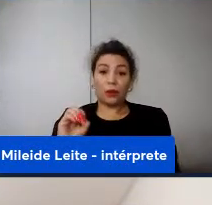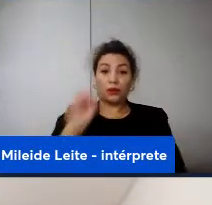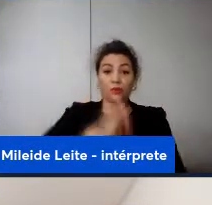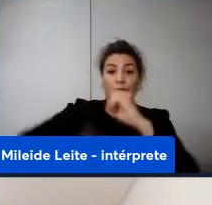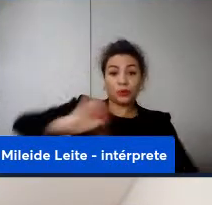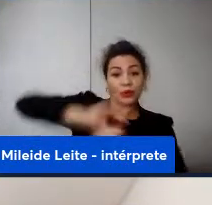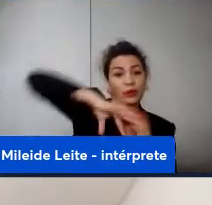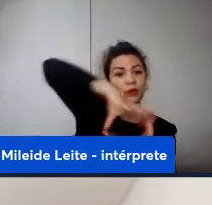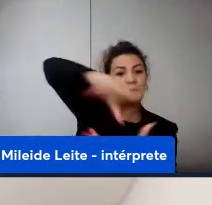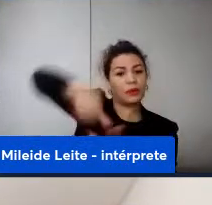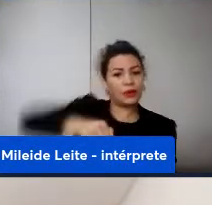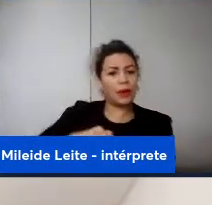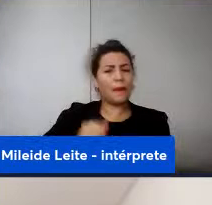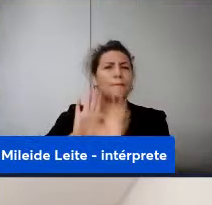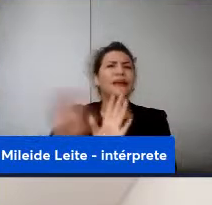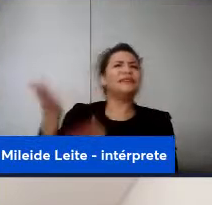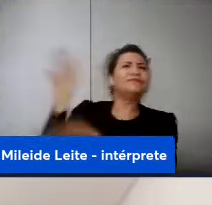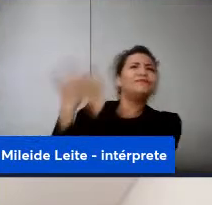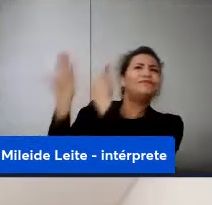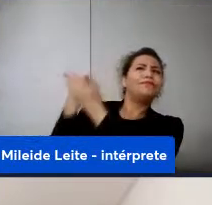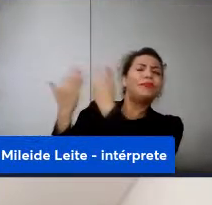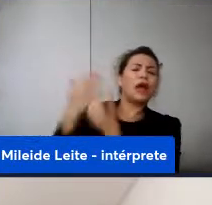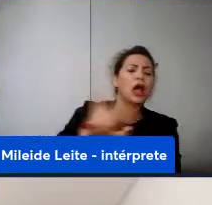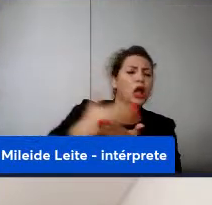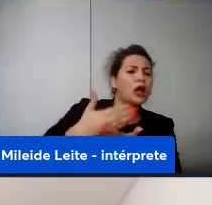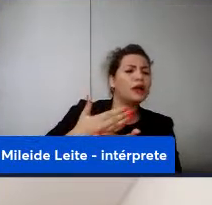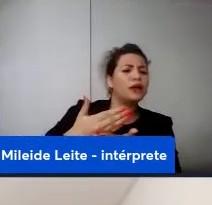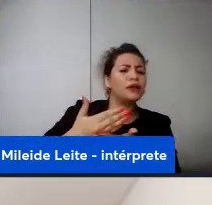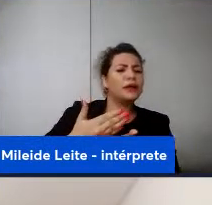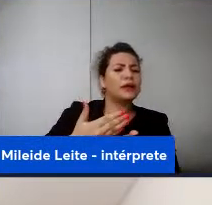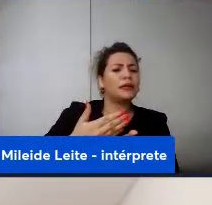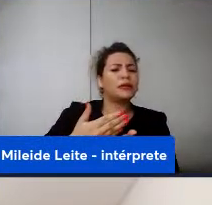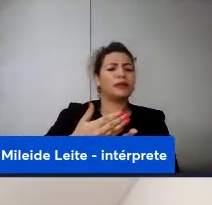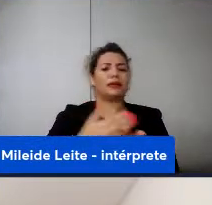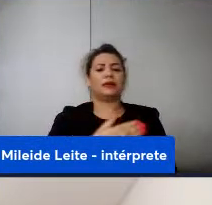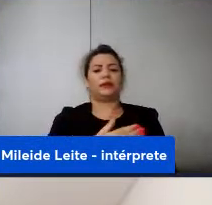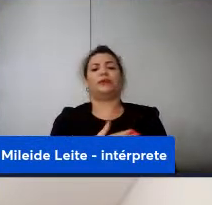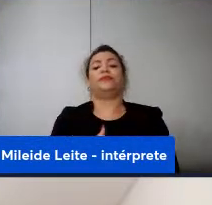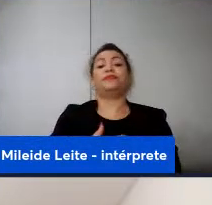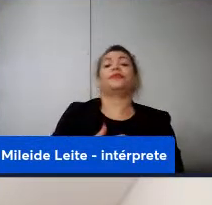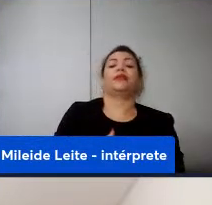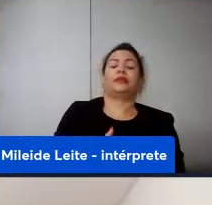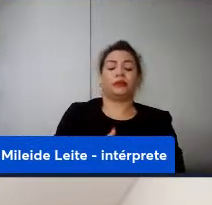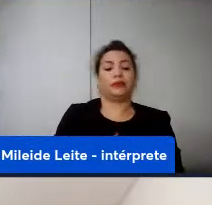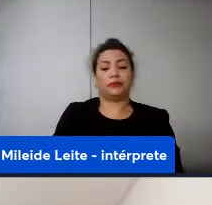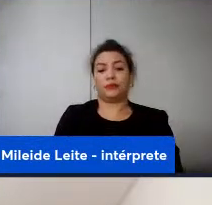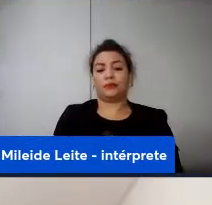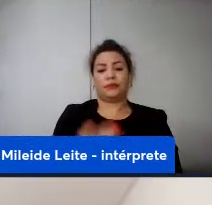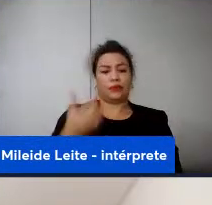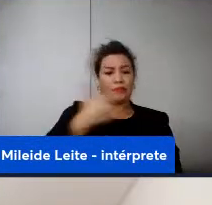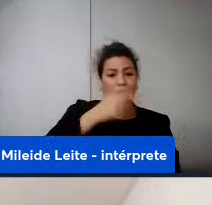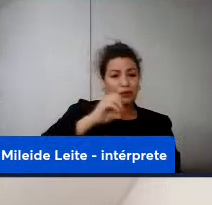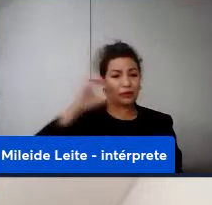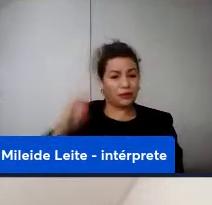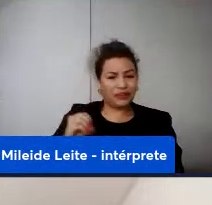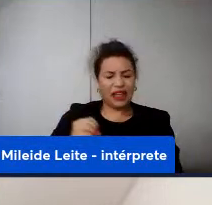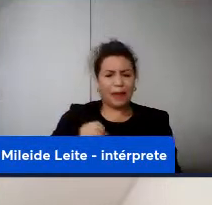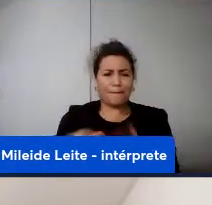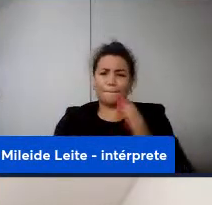do evento internacional, mas começou lá na primeira década desse século, que é pioneirismo em vários